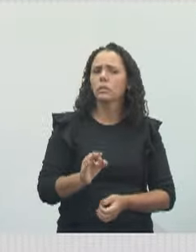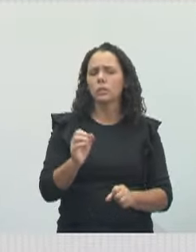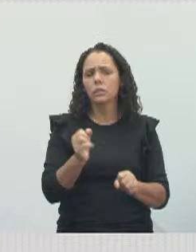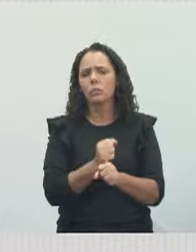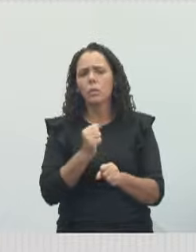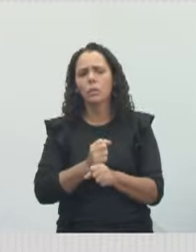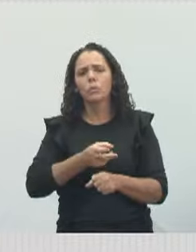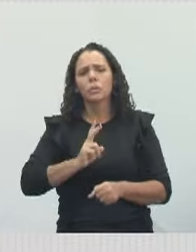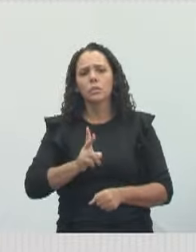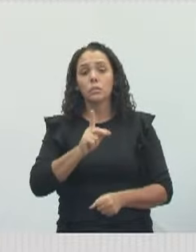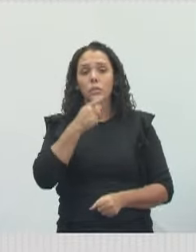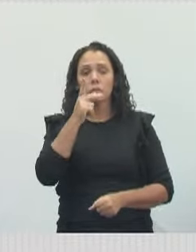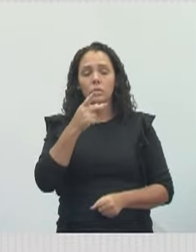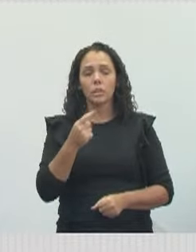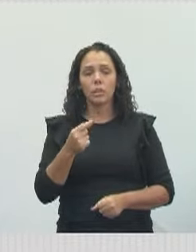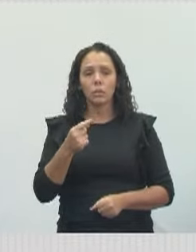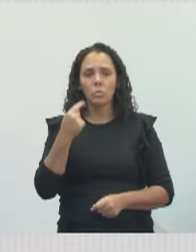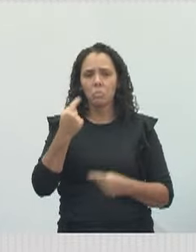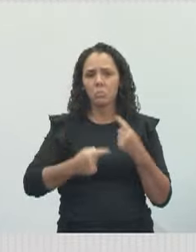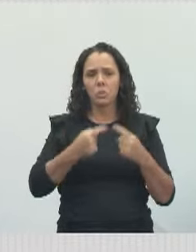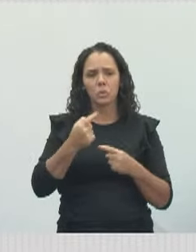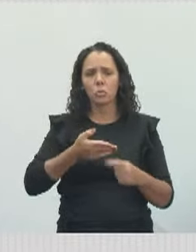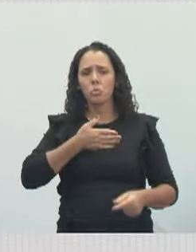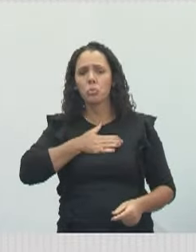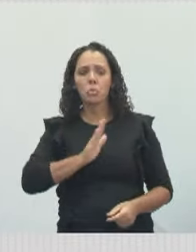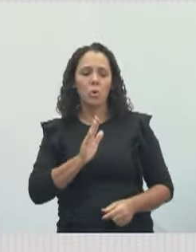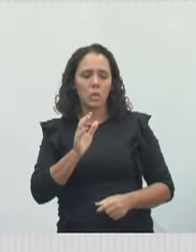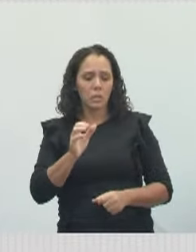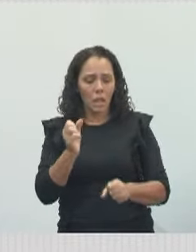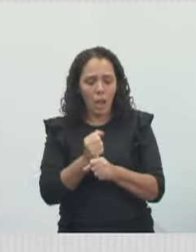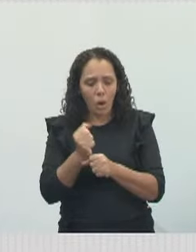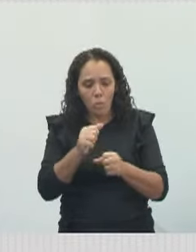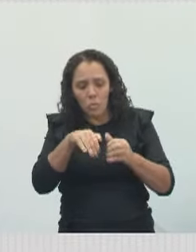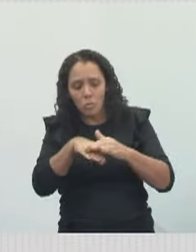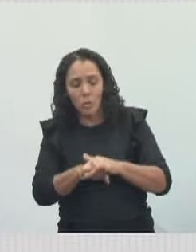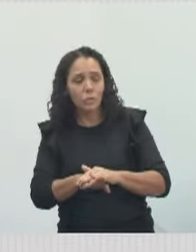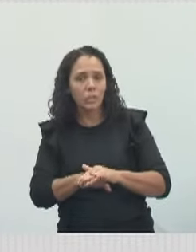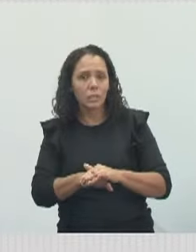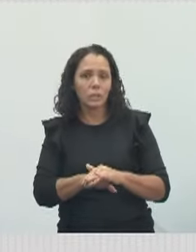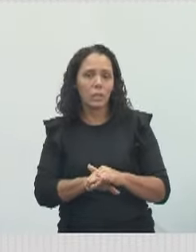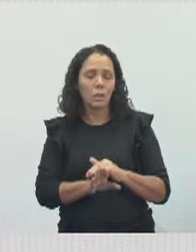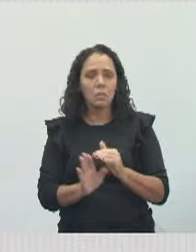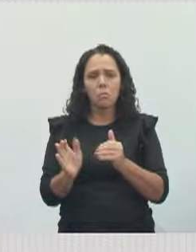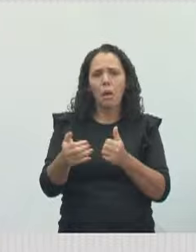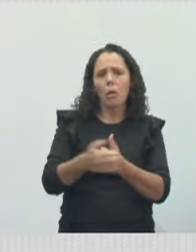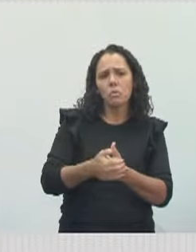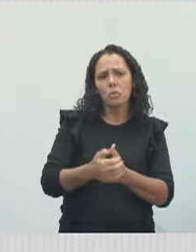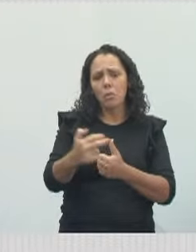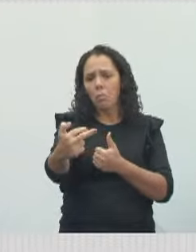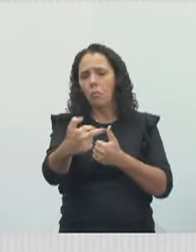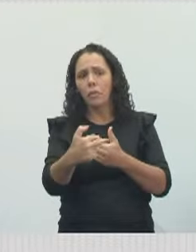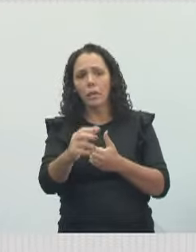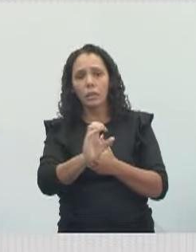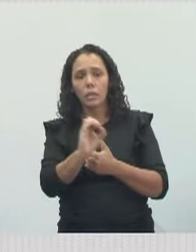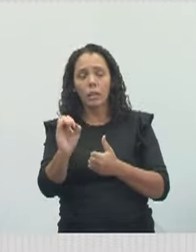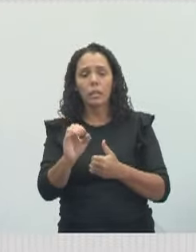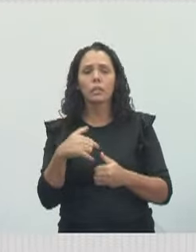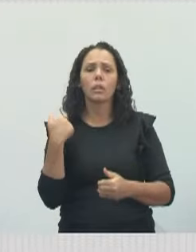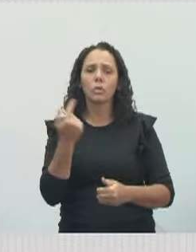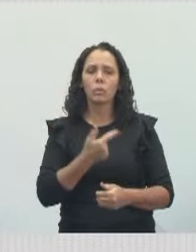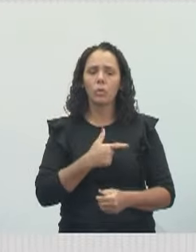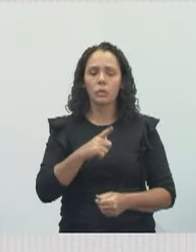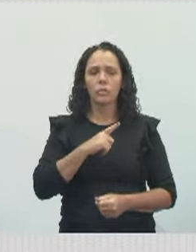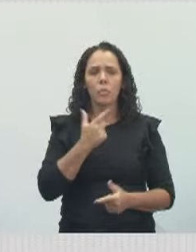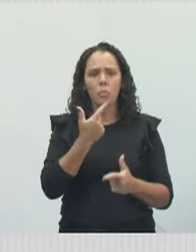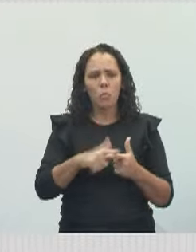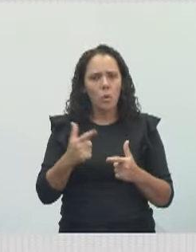que eu costumo sempre dizer, né? Político nenhum gosta de fazer obra que fica debaixo da terra, né? Ela fica escondida e ninguém vê. E isso foi um problema que nós enfrentou na